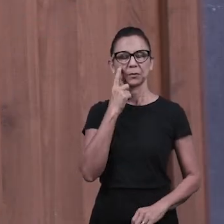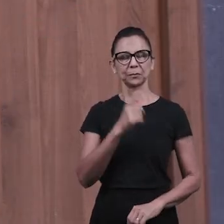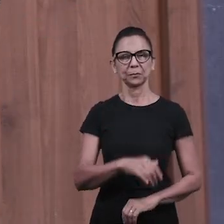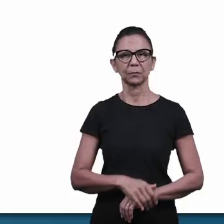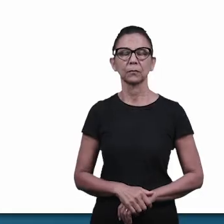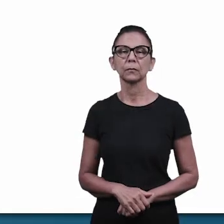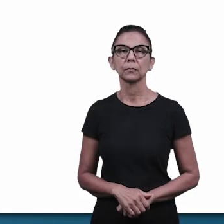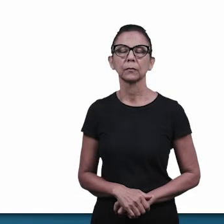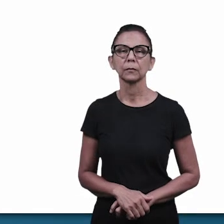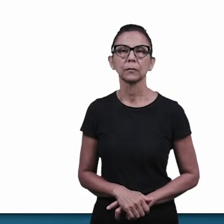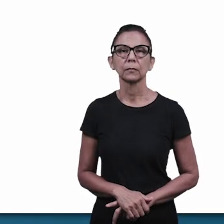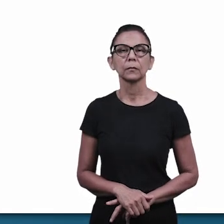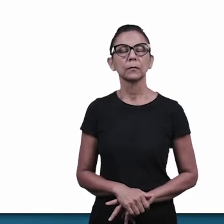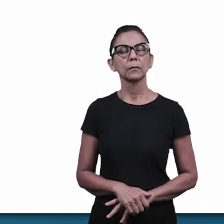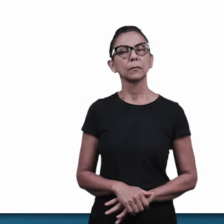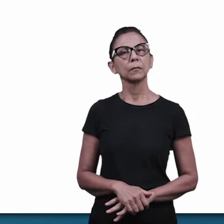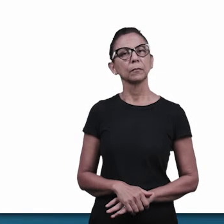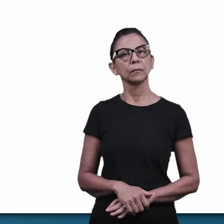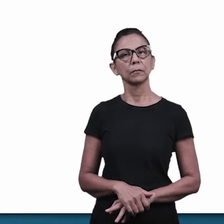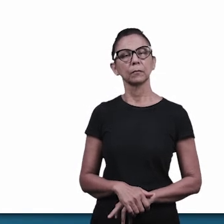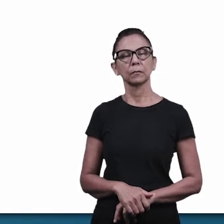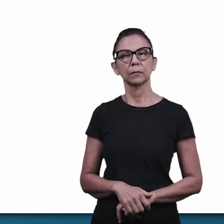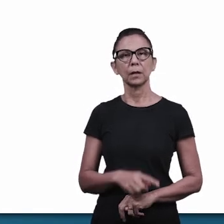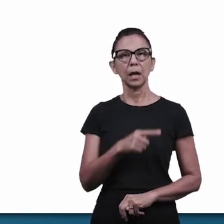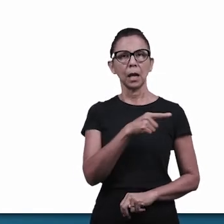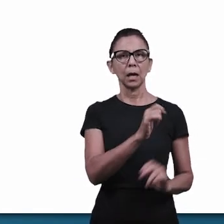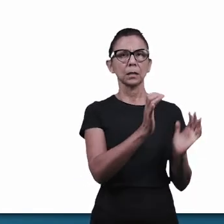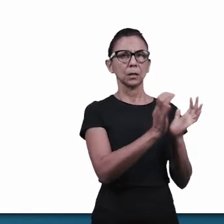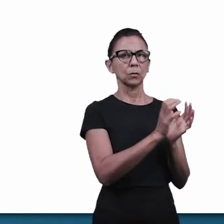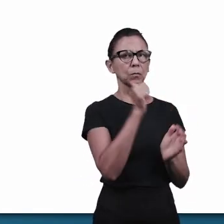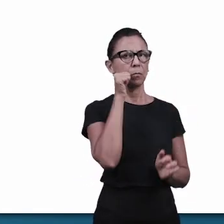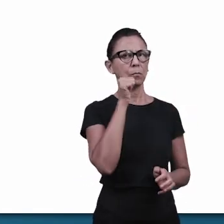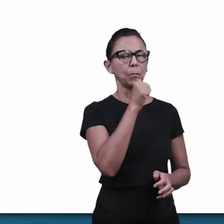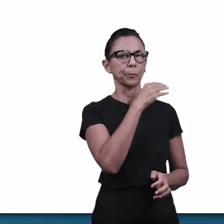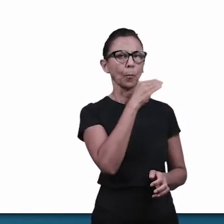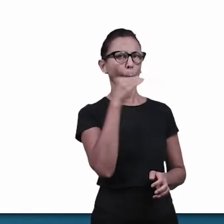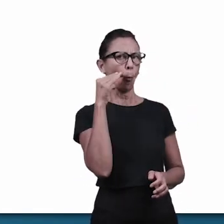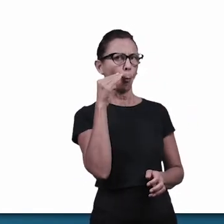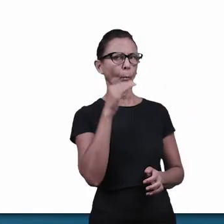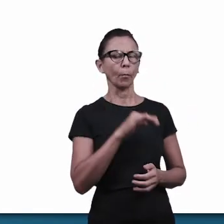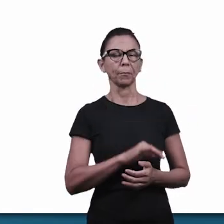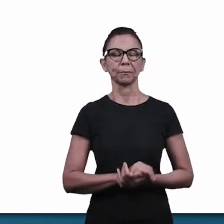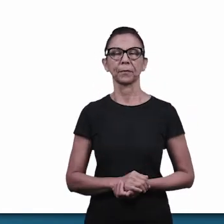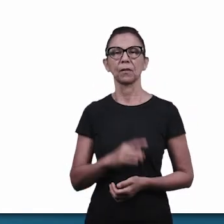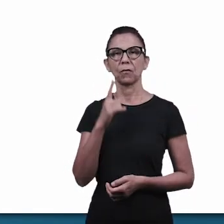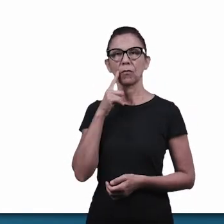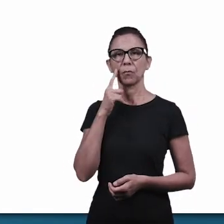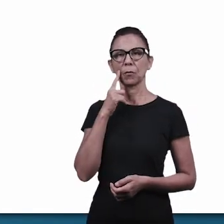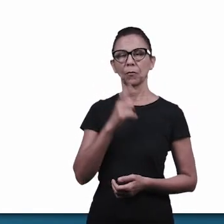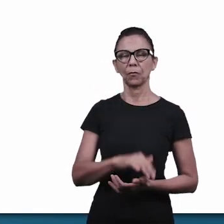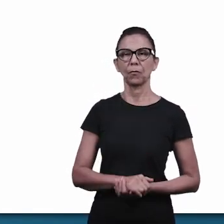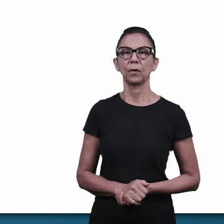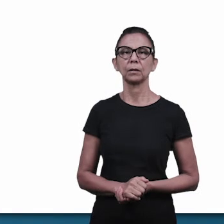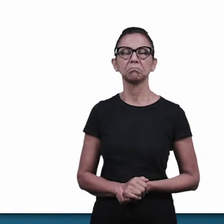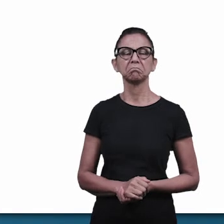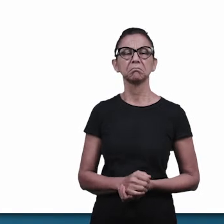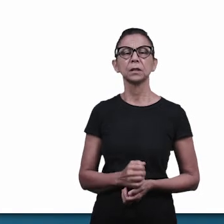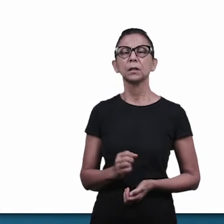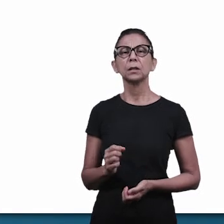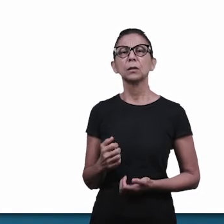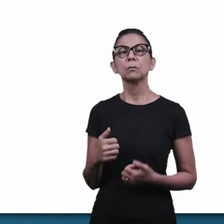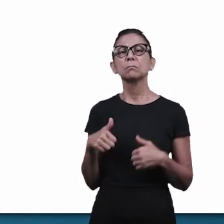diz o seguinte, que ela diz assim: quanto às virgens loucas, primeiro, letra A, quais foram